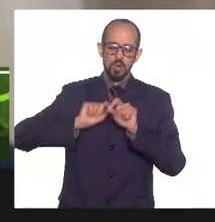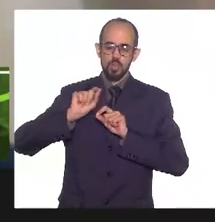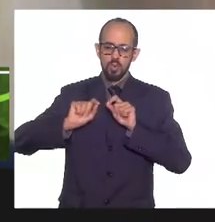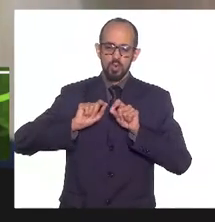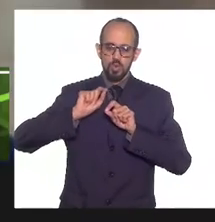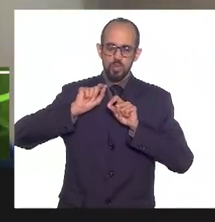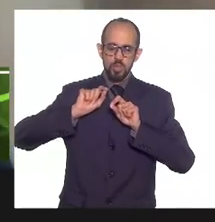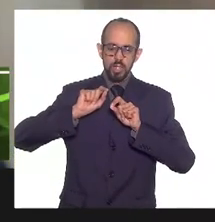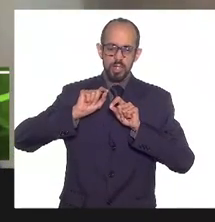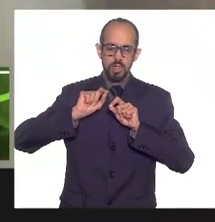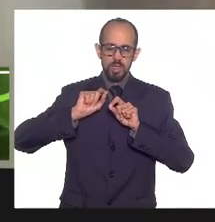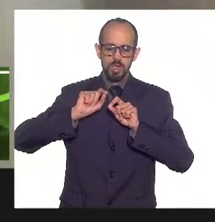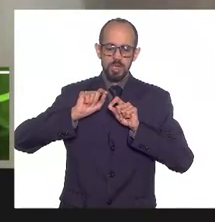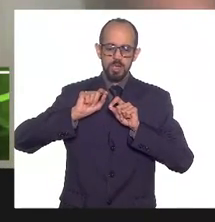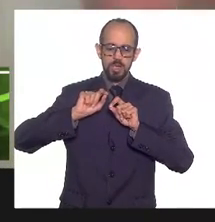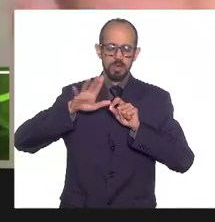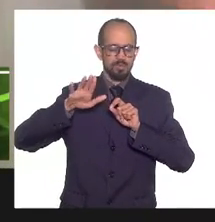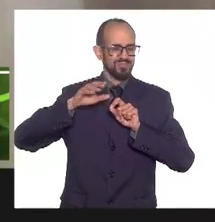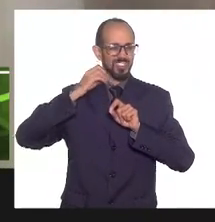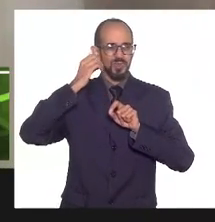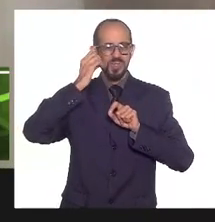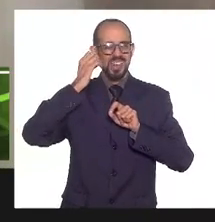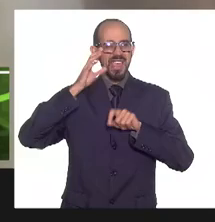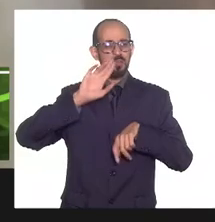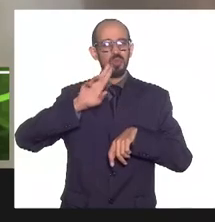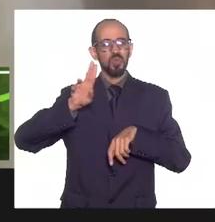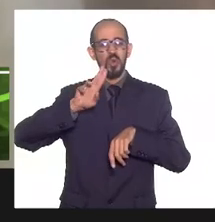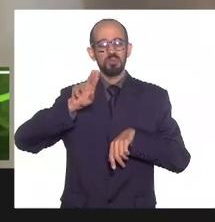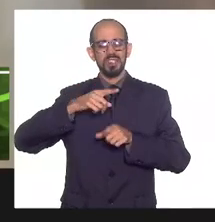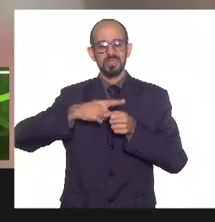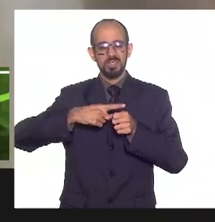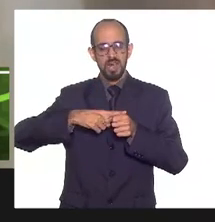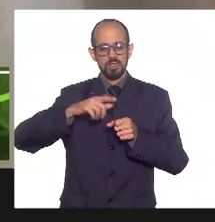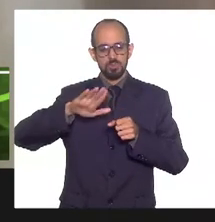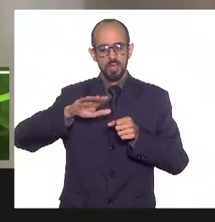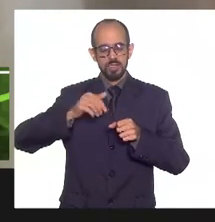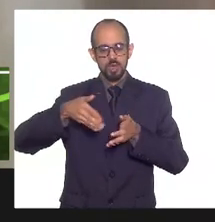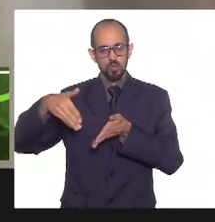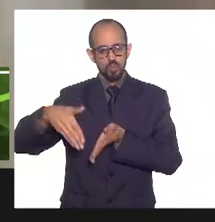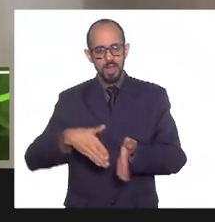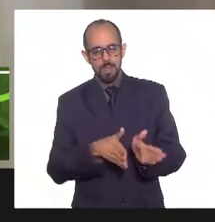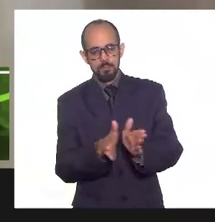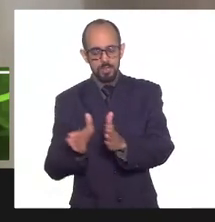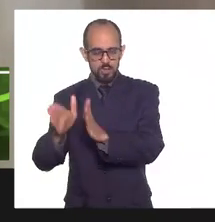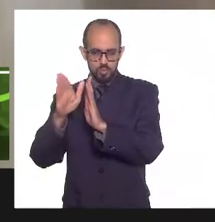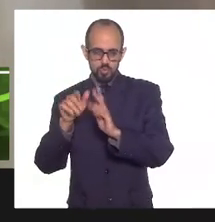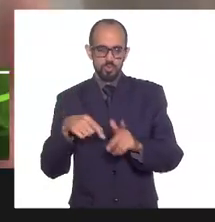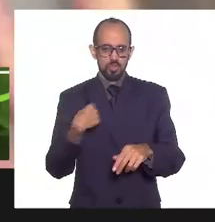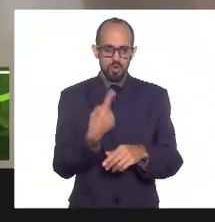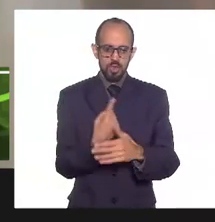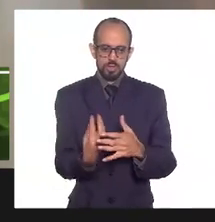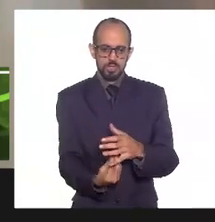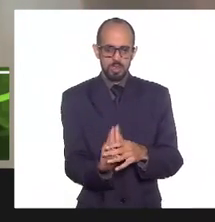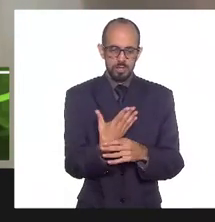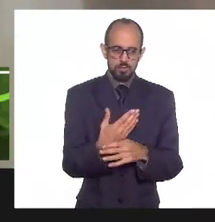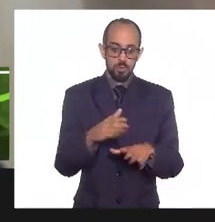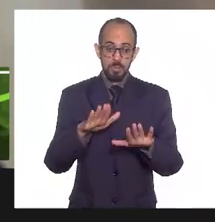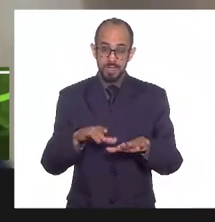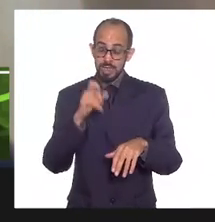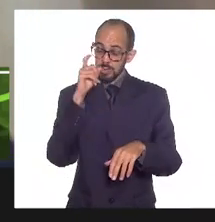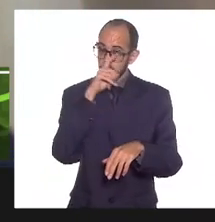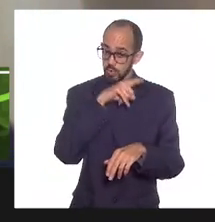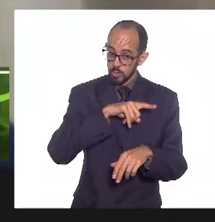como é é o nome da cidade bom eu vou me lembrar nós faríamos esse circuito todo agora temos a dificuldade